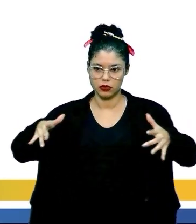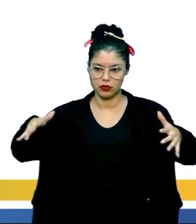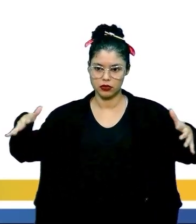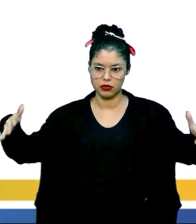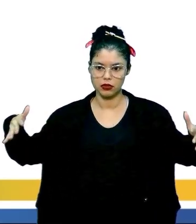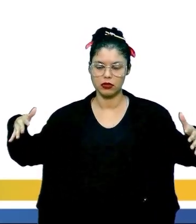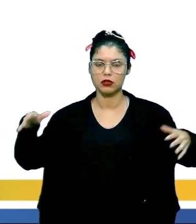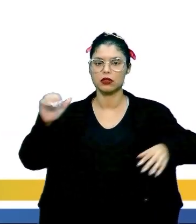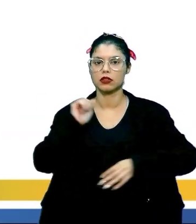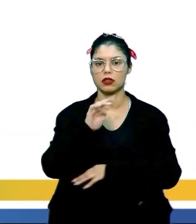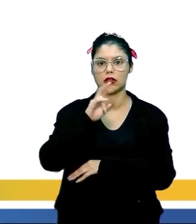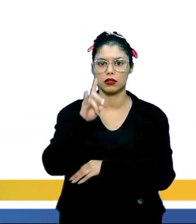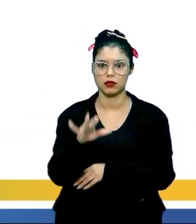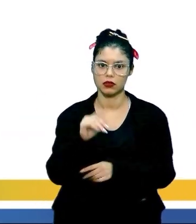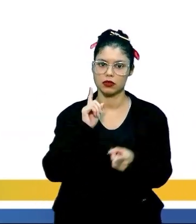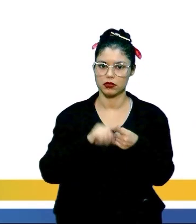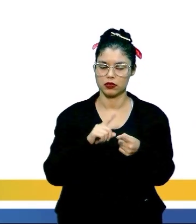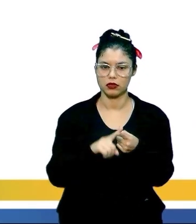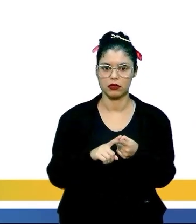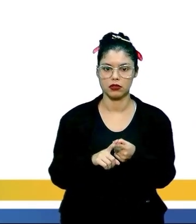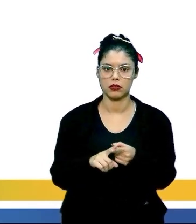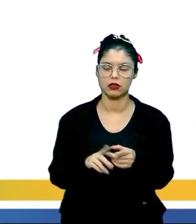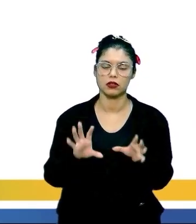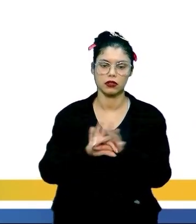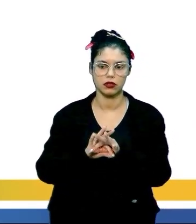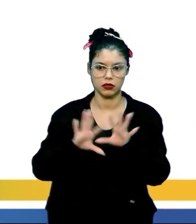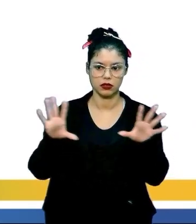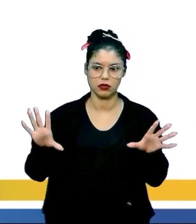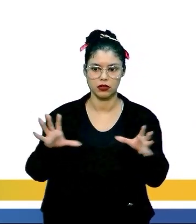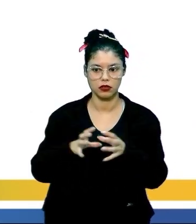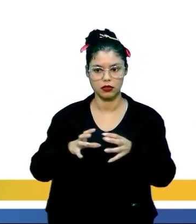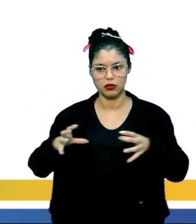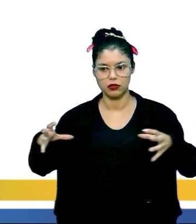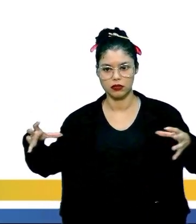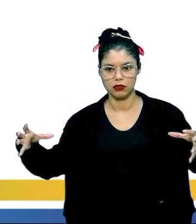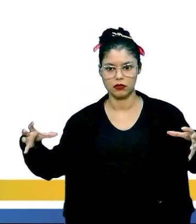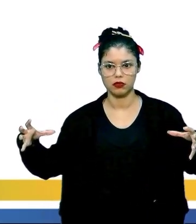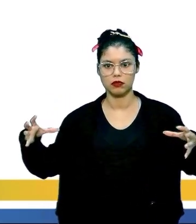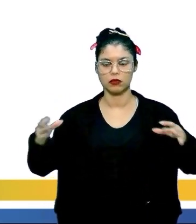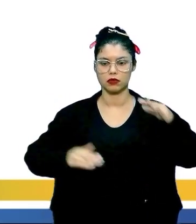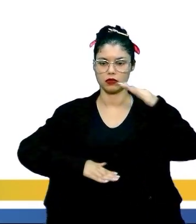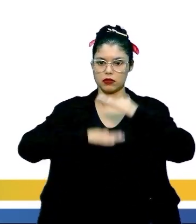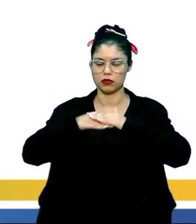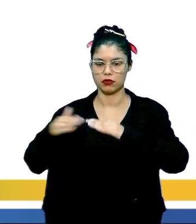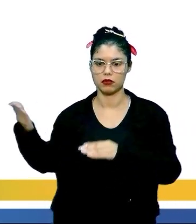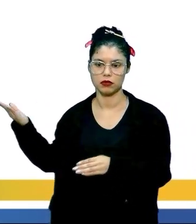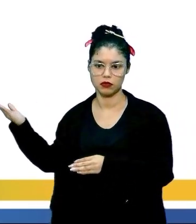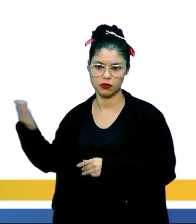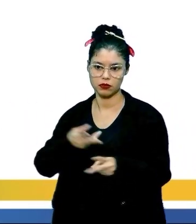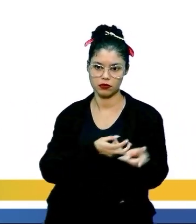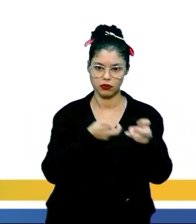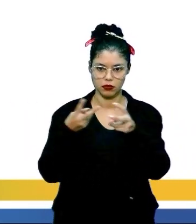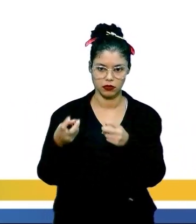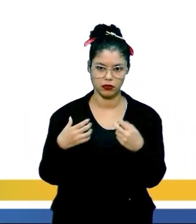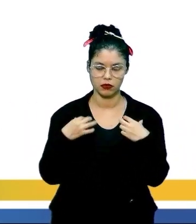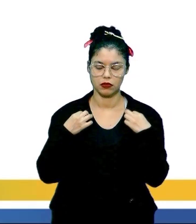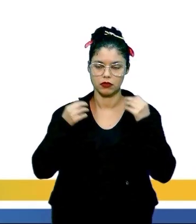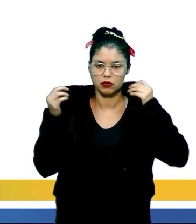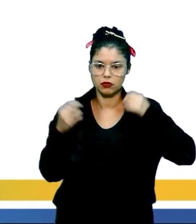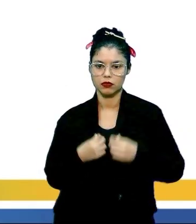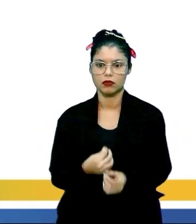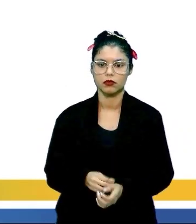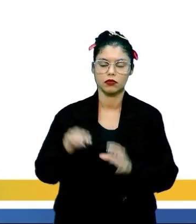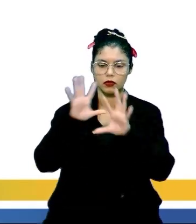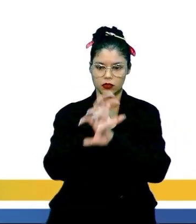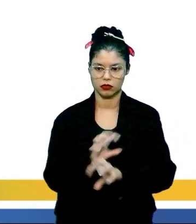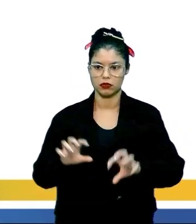mais rarefeito, porque as moléculas ficarão mais afastadas. Então, o ar comprimido ele pode ser observado dentro de um cilindro de